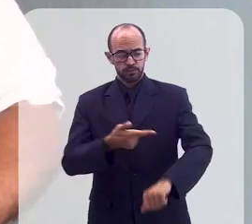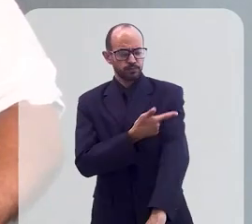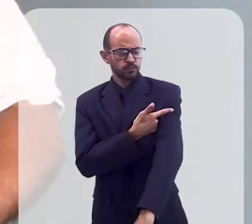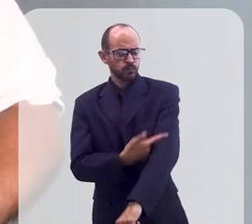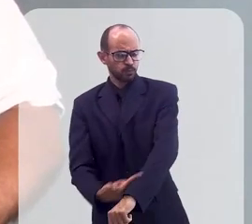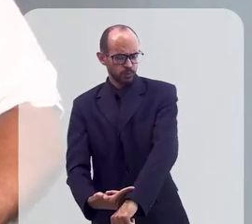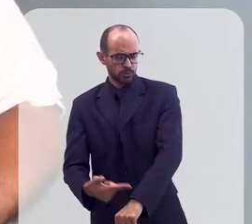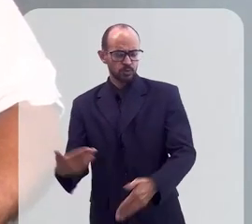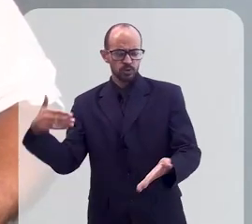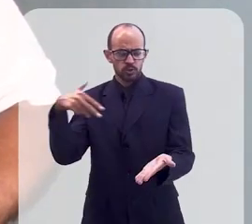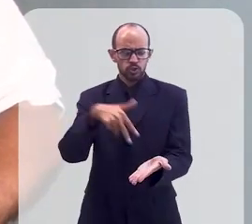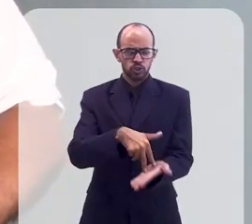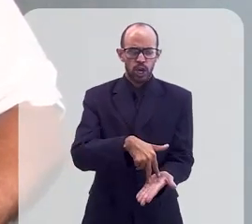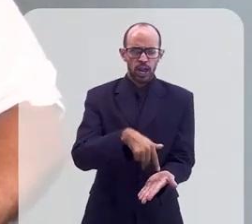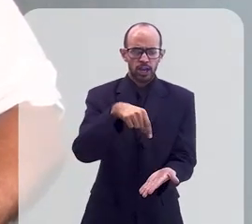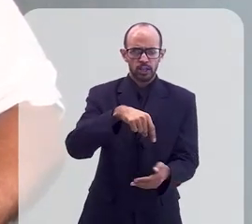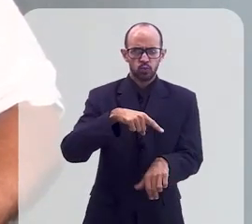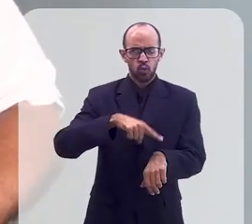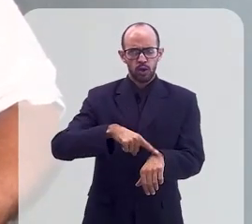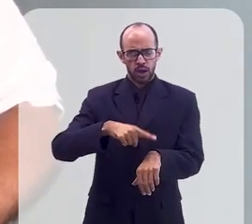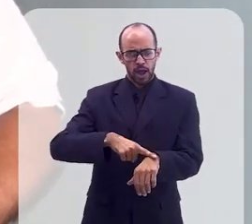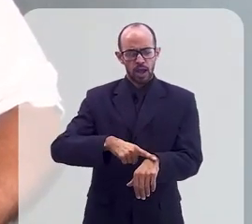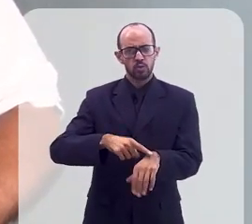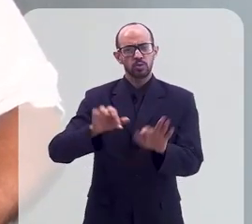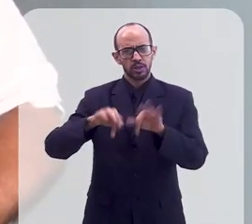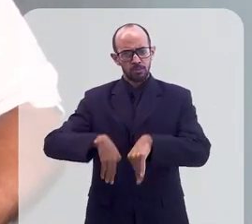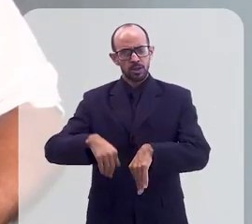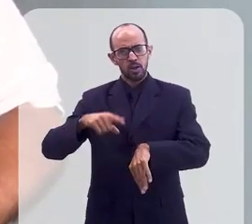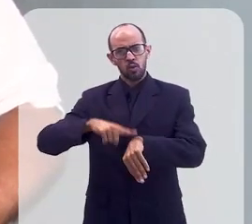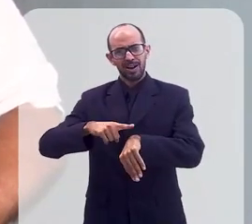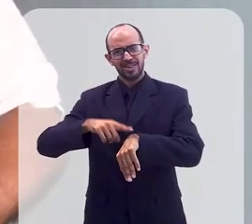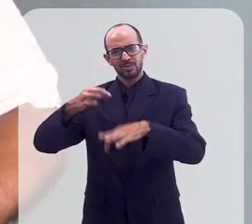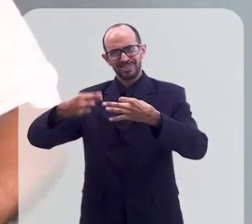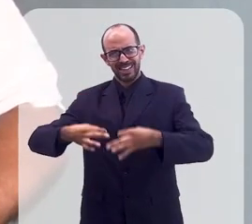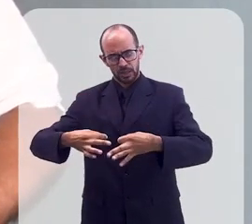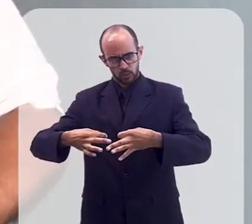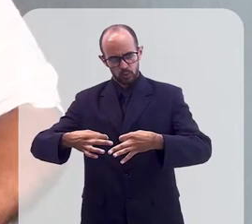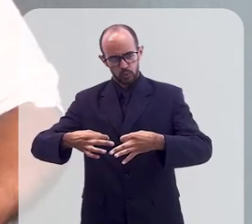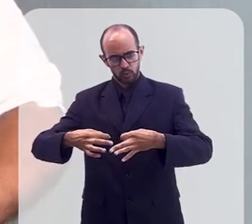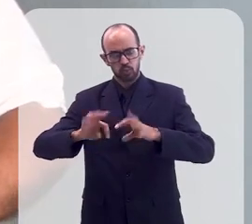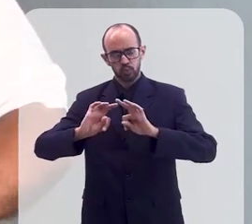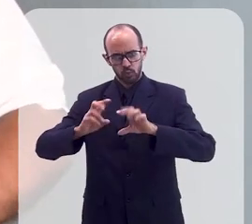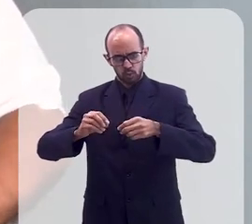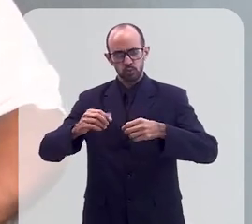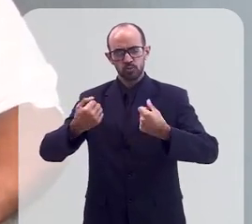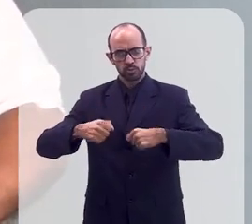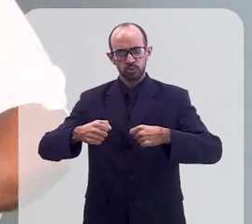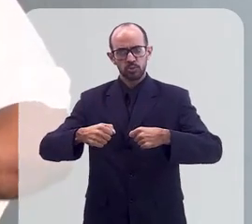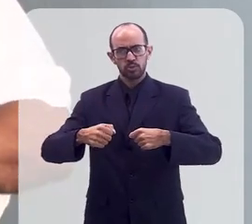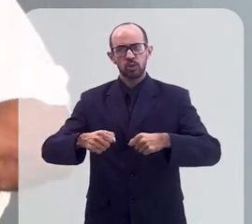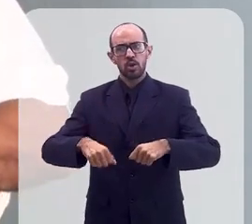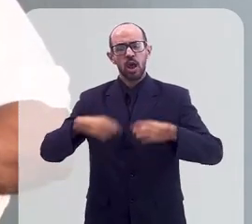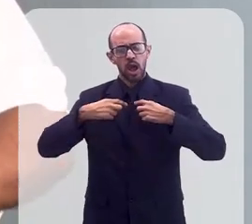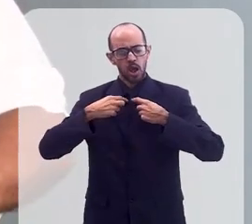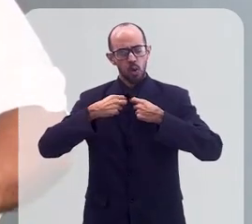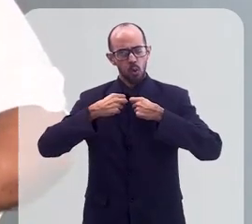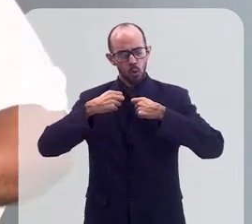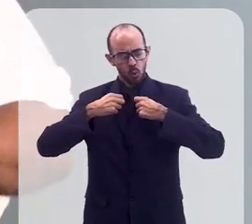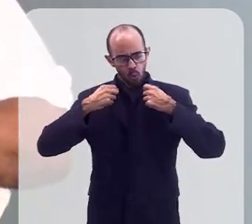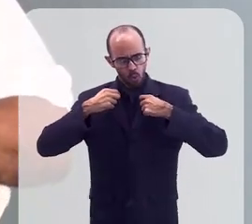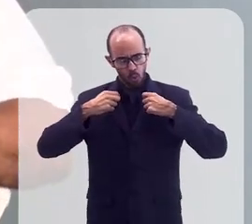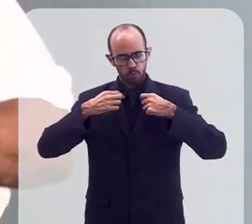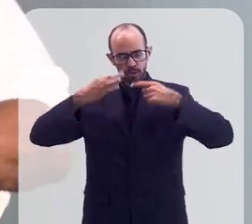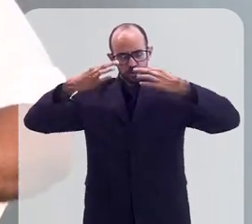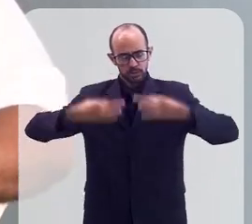Disciplina. Chegar no horário, abrir no horário e terminar no horário. Então todo mundo tem que estar certo, com sua